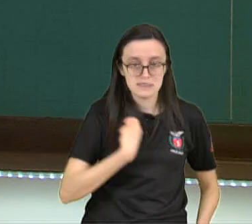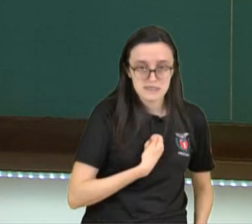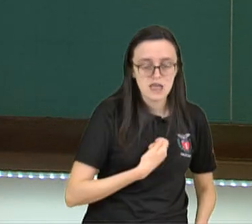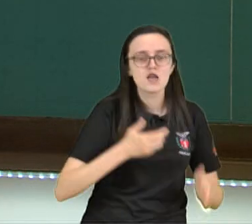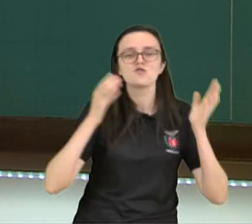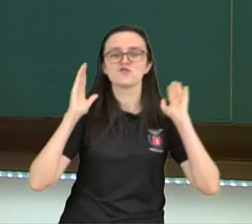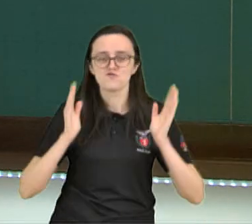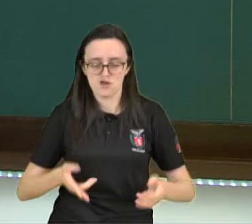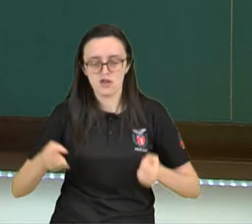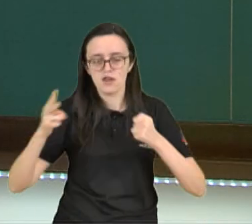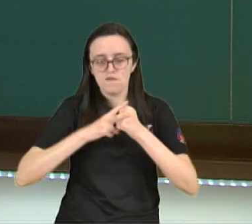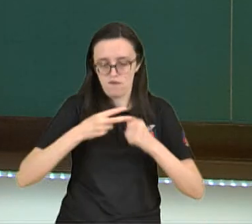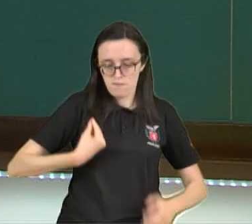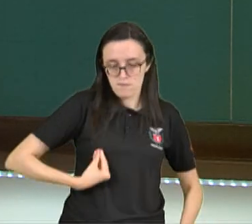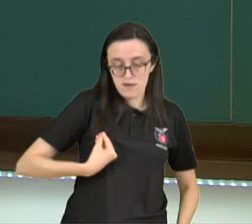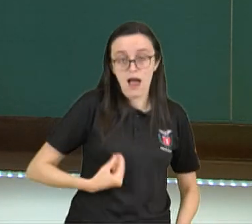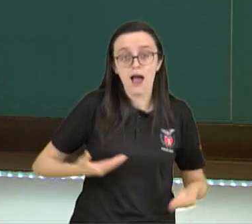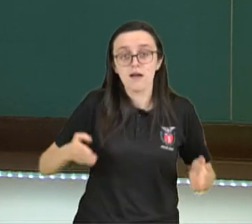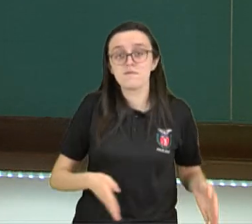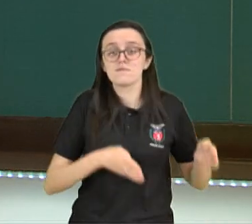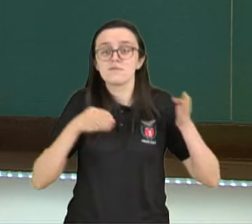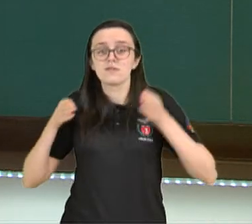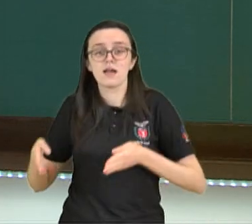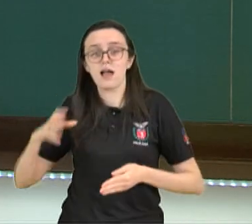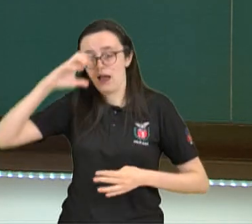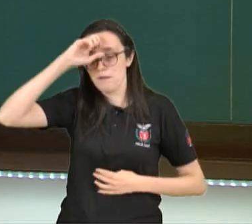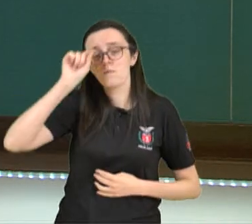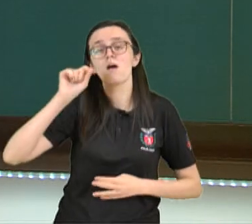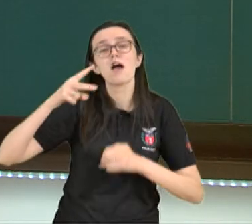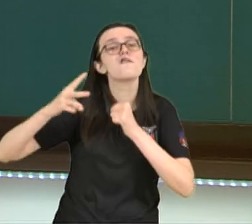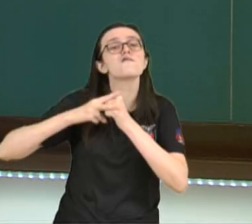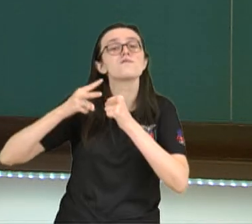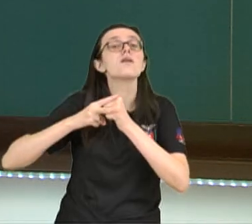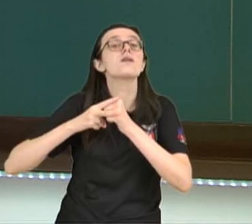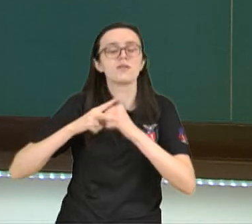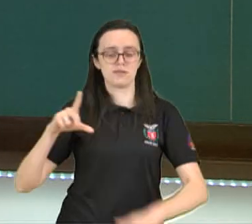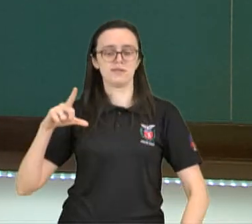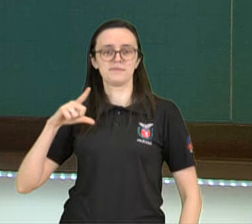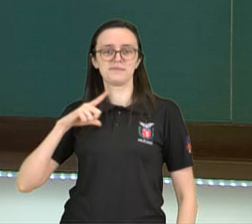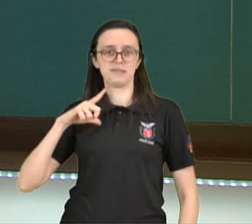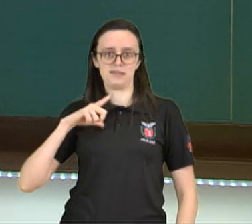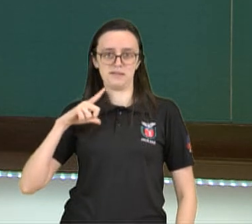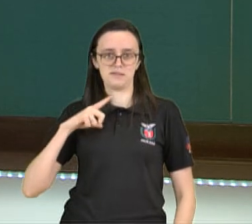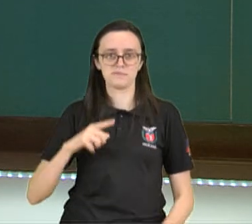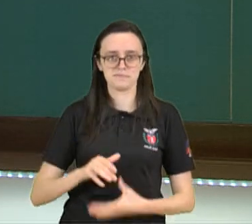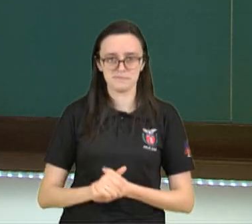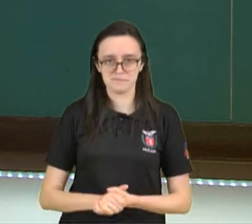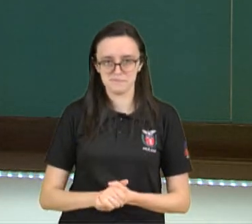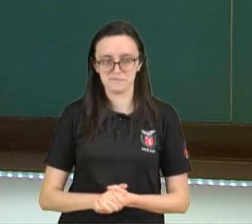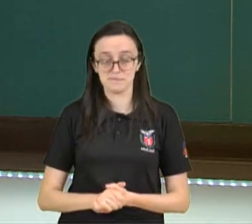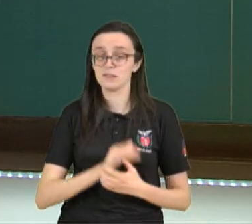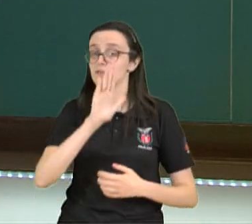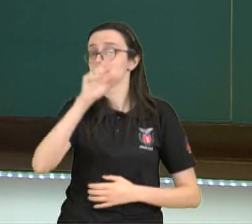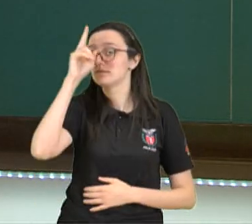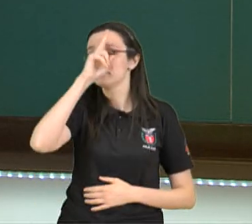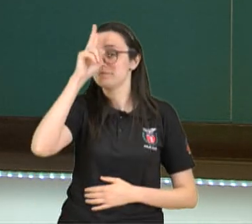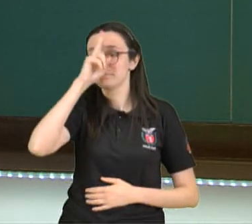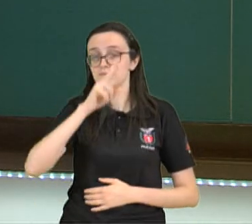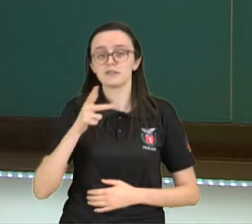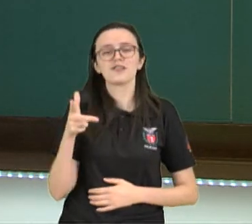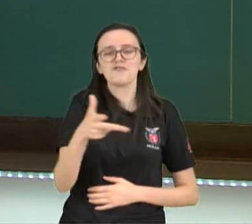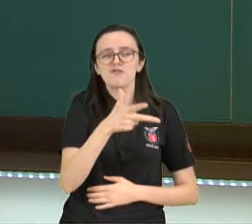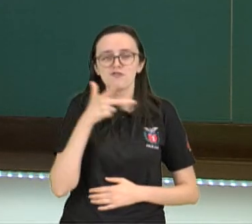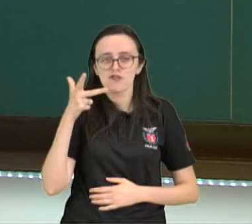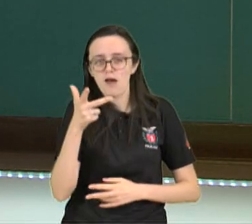como conjugar o verbo estar e agora nós vamos aprender como conjugar o verbo tener. Relembrando então os pronomes,